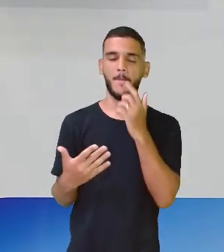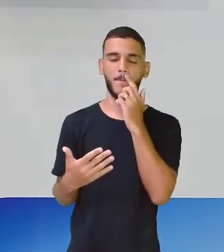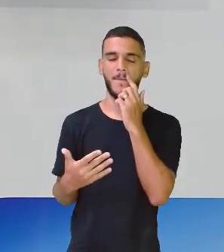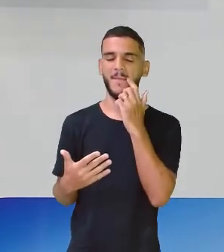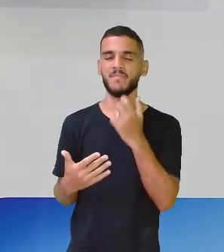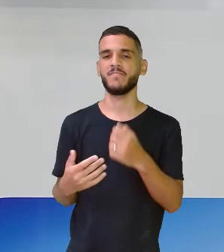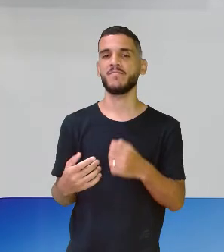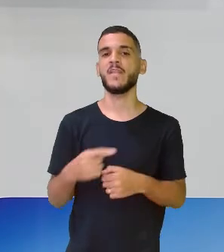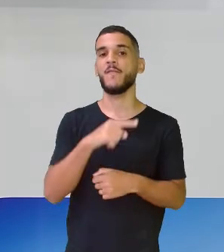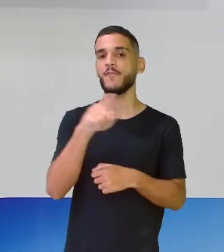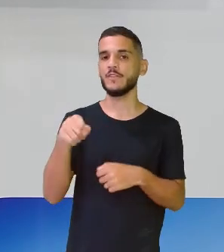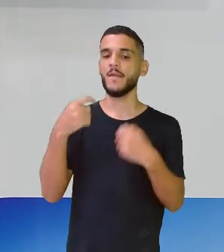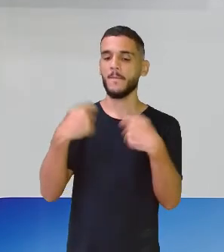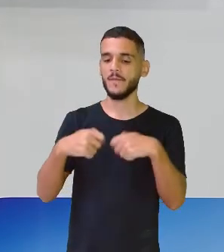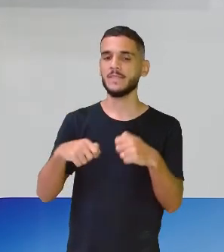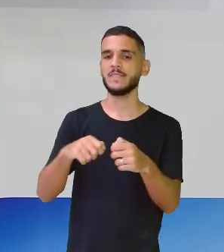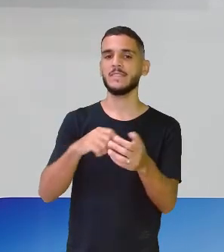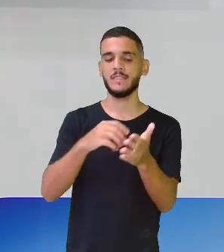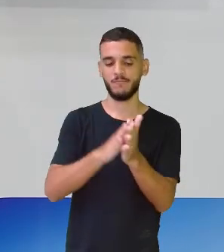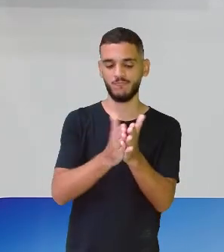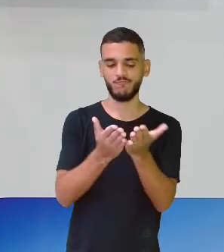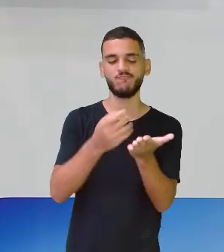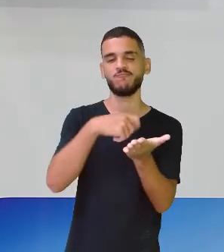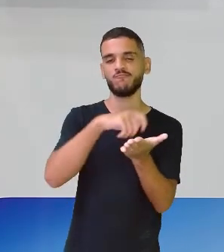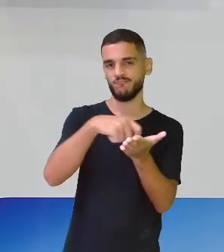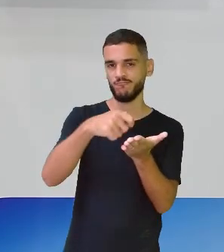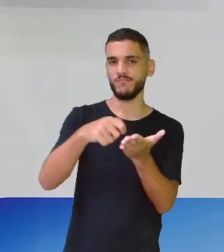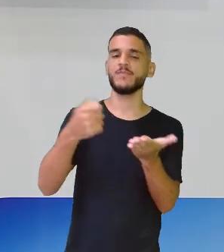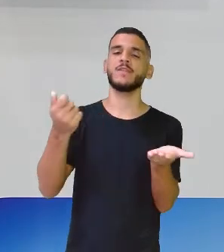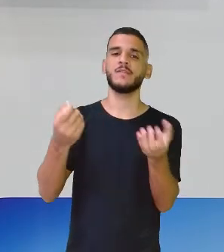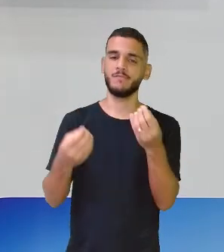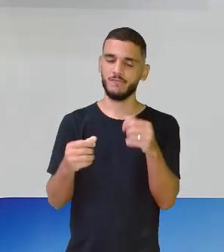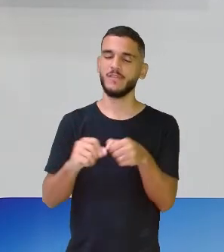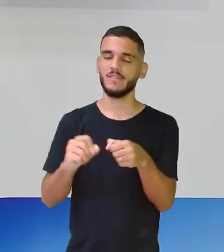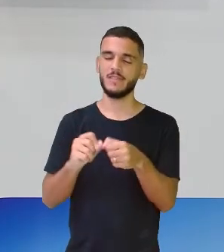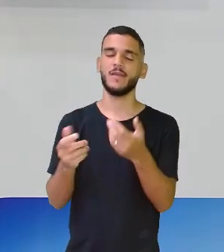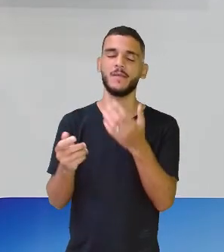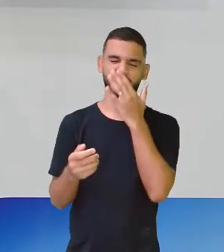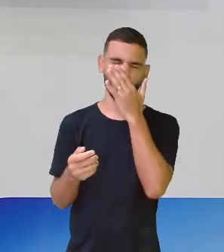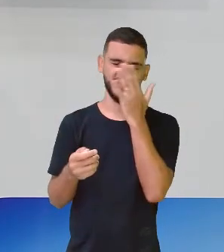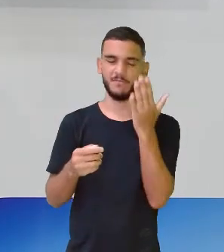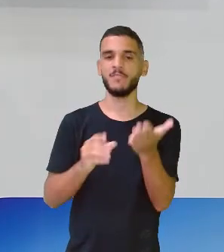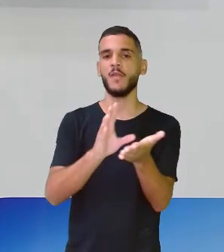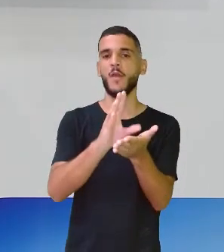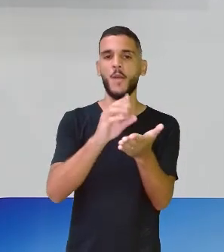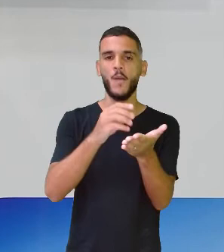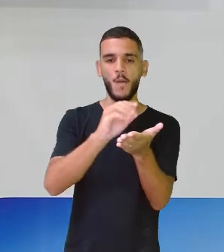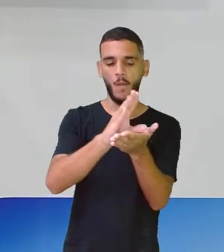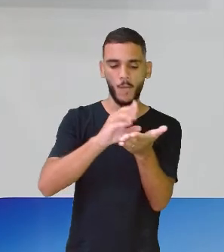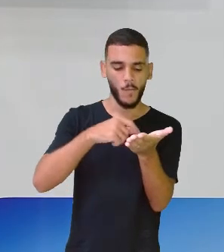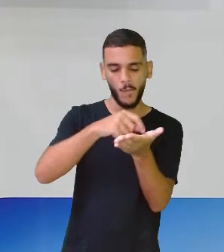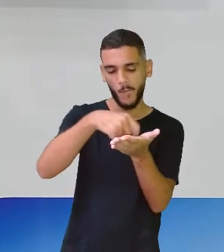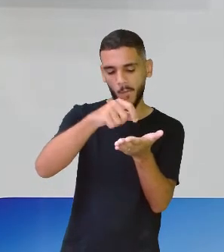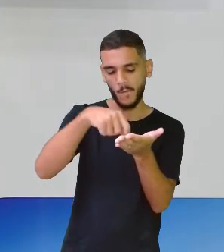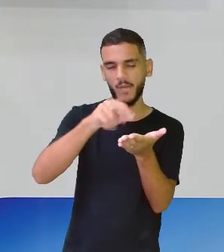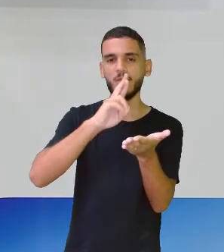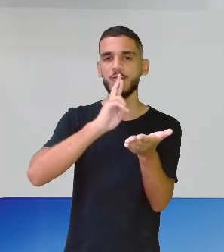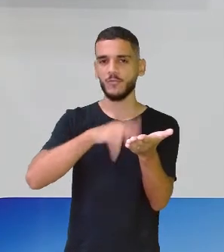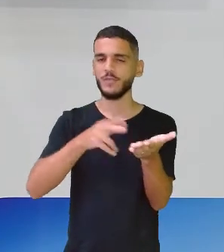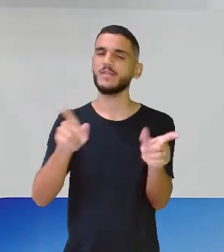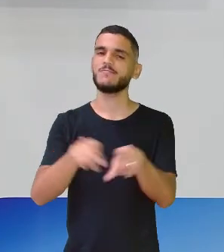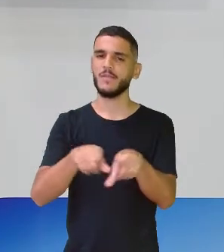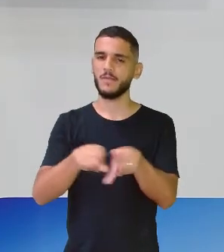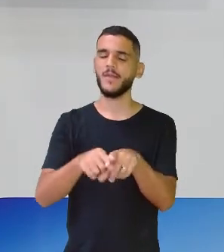feita no caderno. Usem aí o caderno de vocês para copiar e responder as questões a seguir.